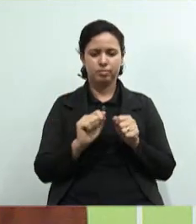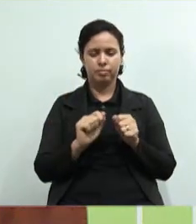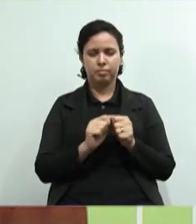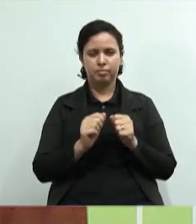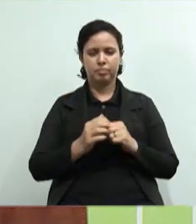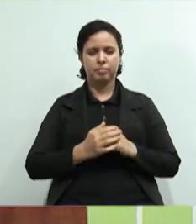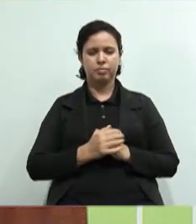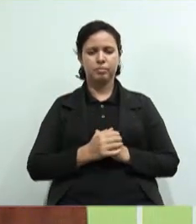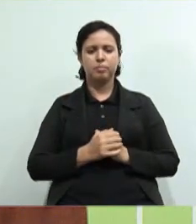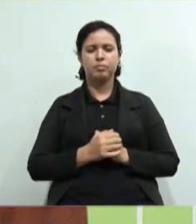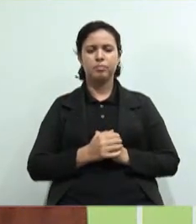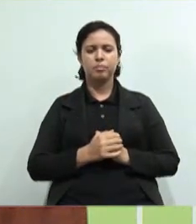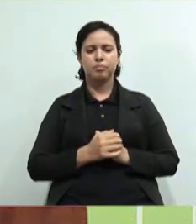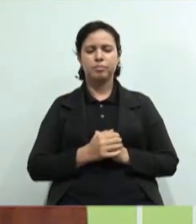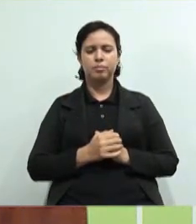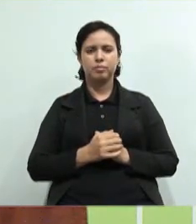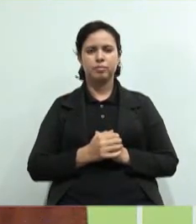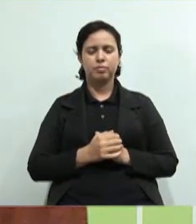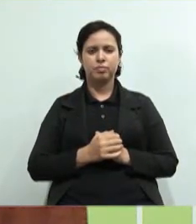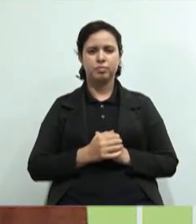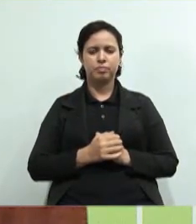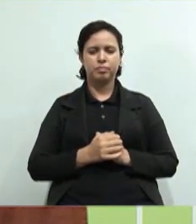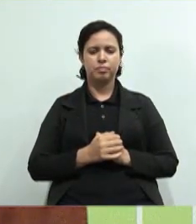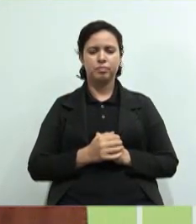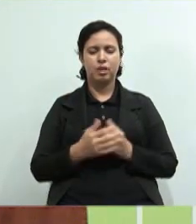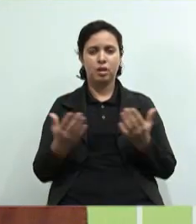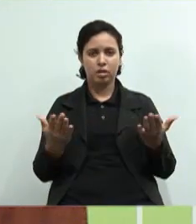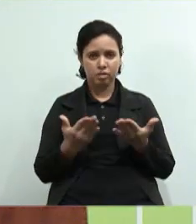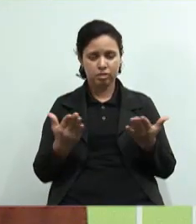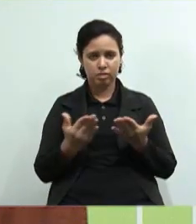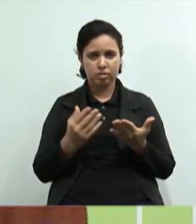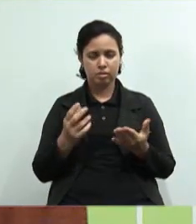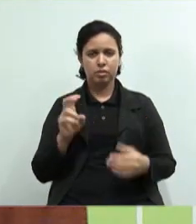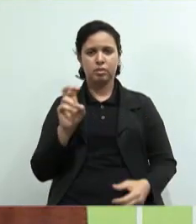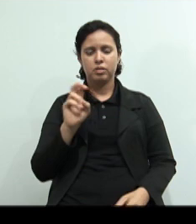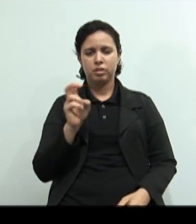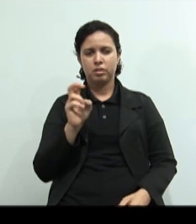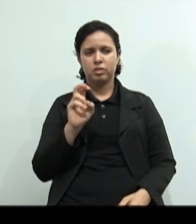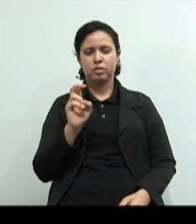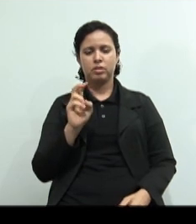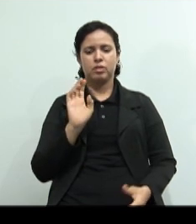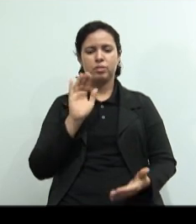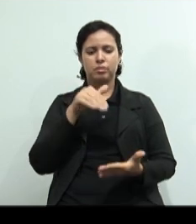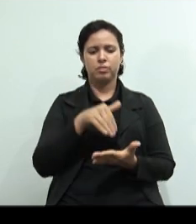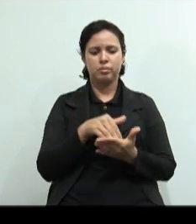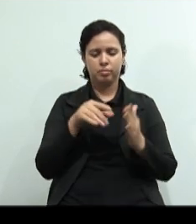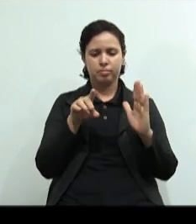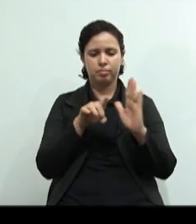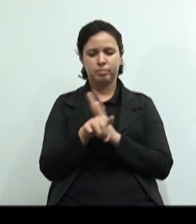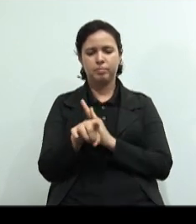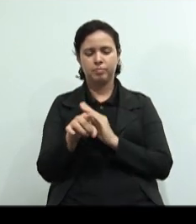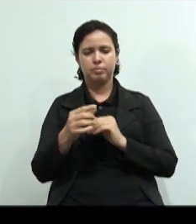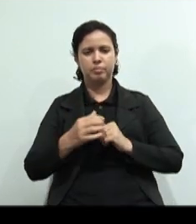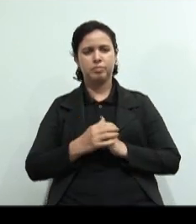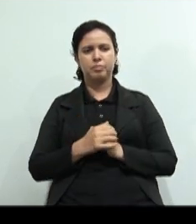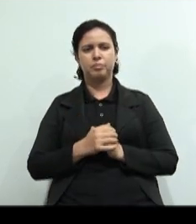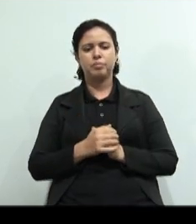aula, ok? E agora a gente vai para a quinta e última questão dessa